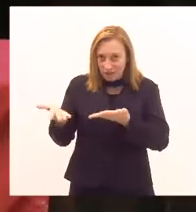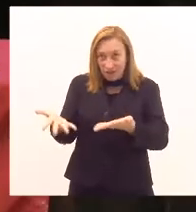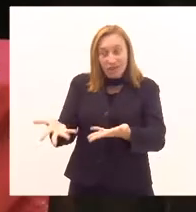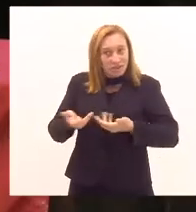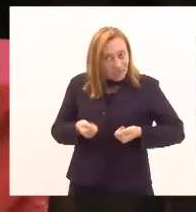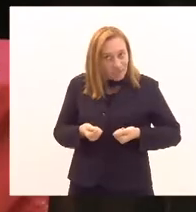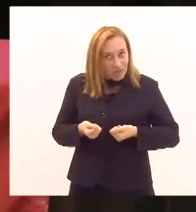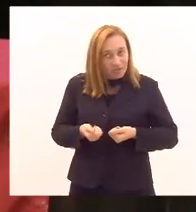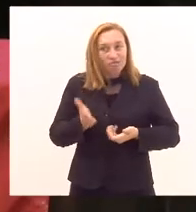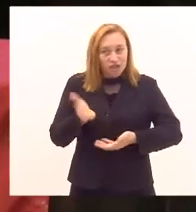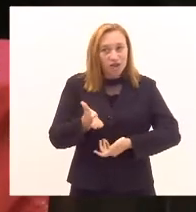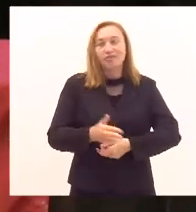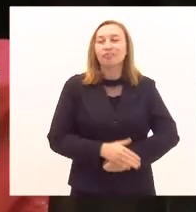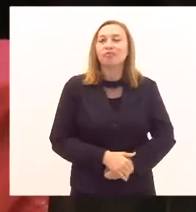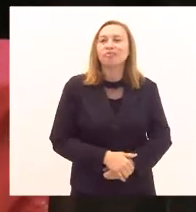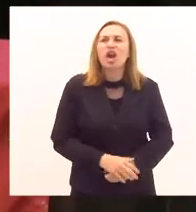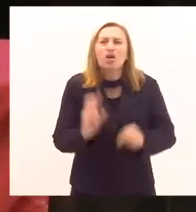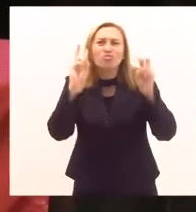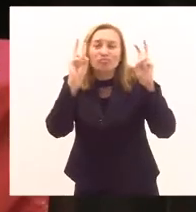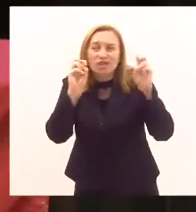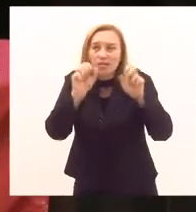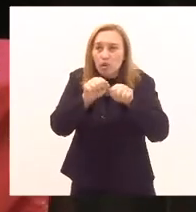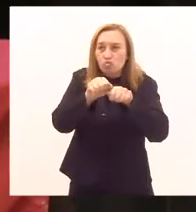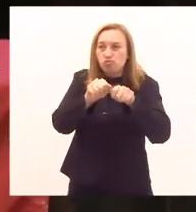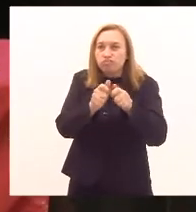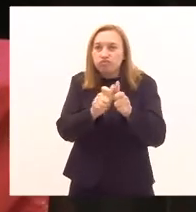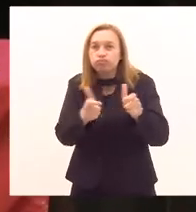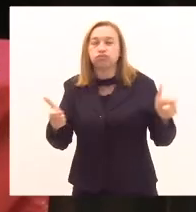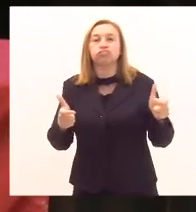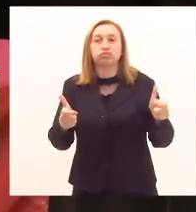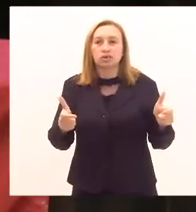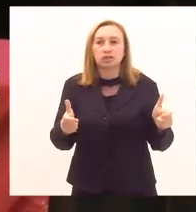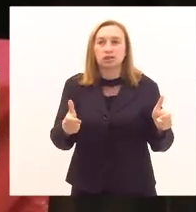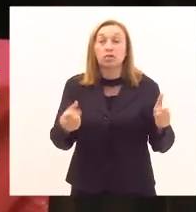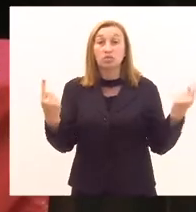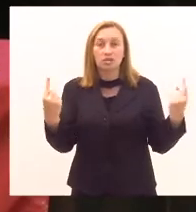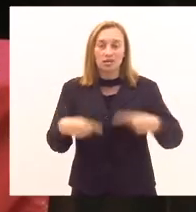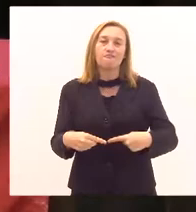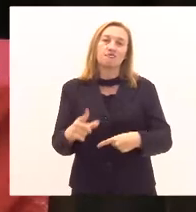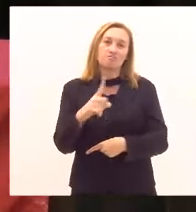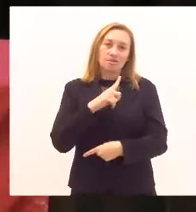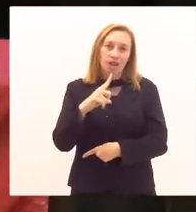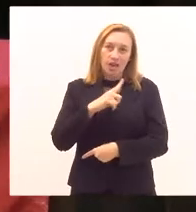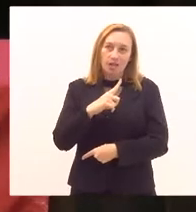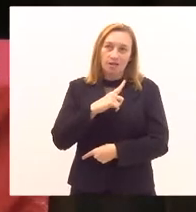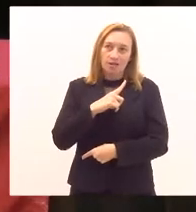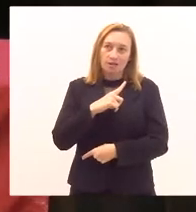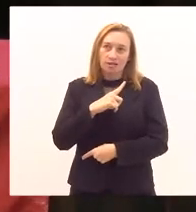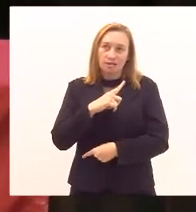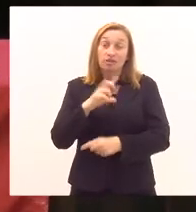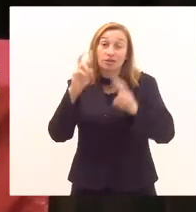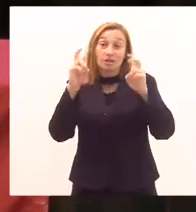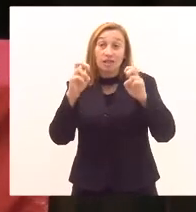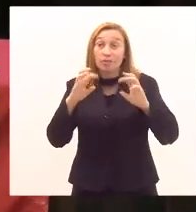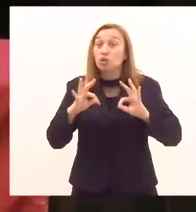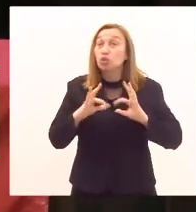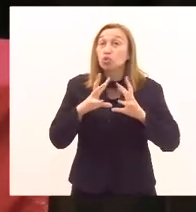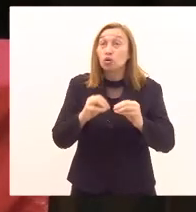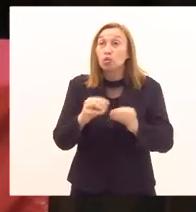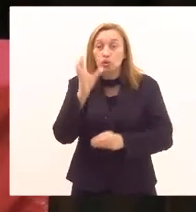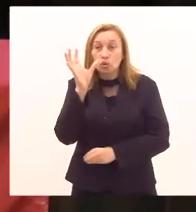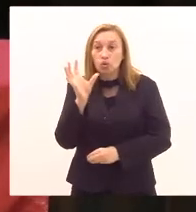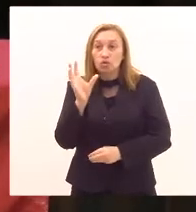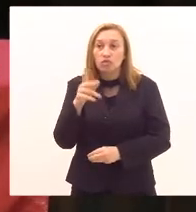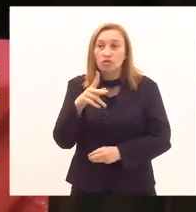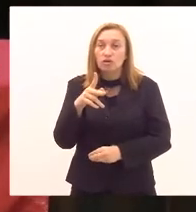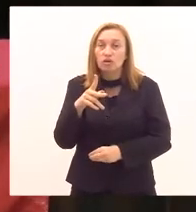na convocação, é um tema muito amplo. A gente tem um desafio de dar conta dessa temática toda,